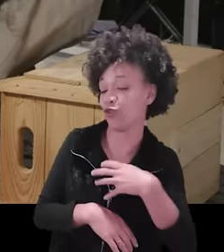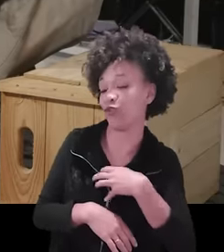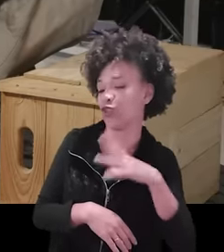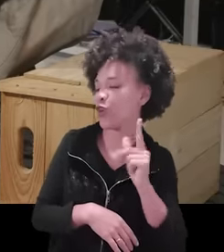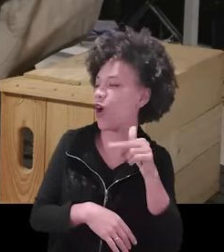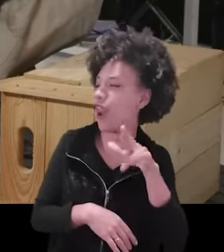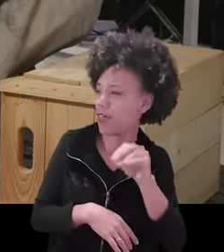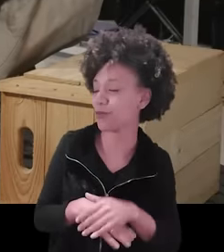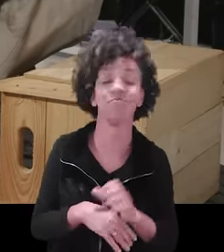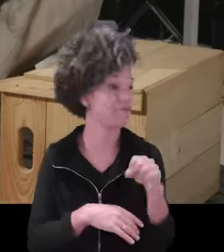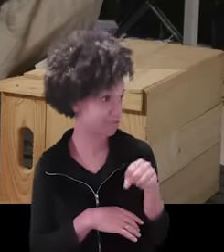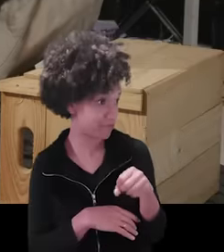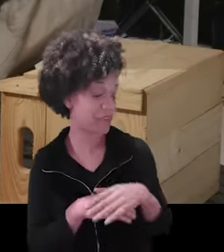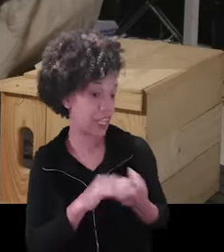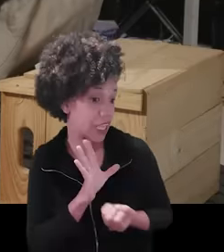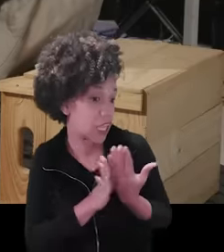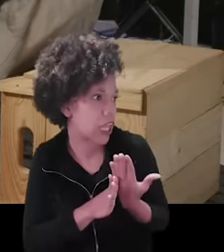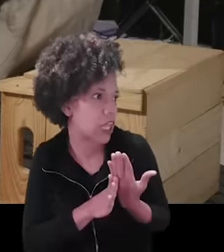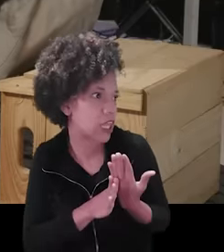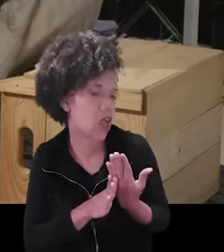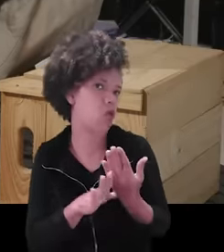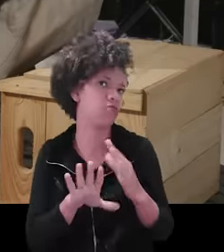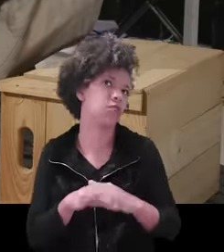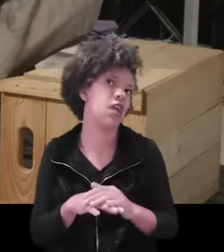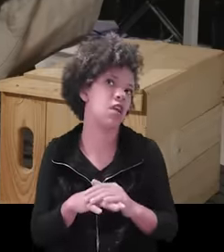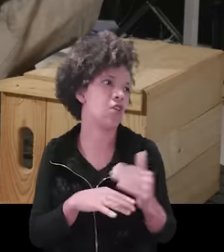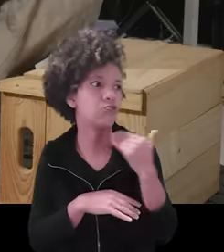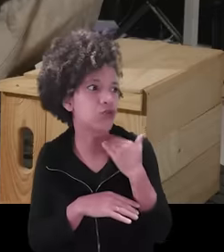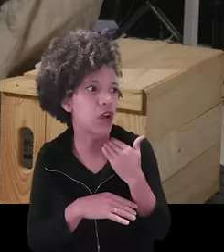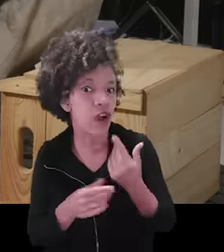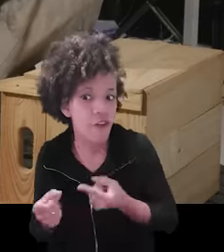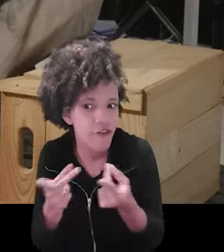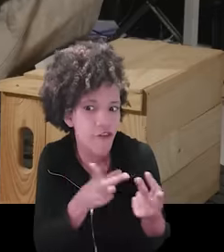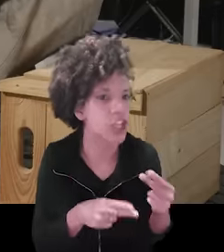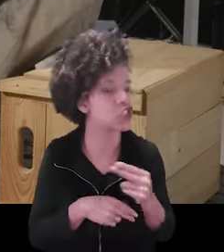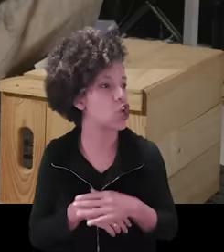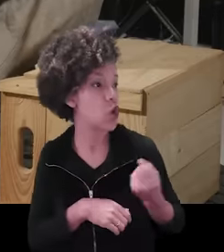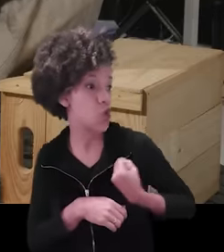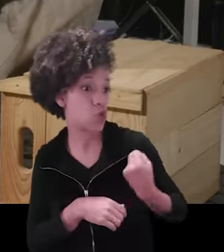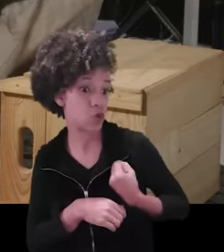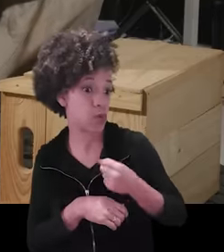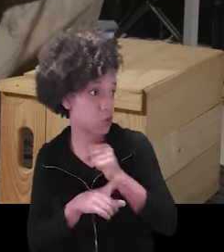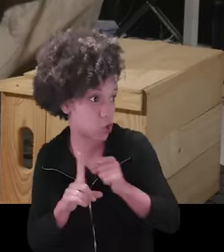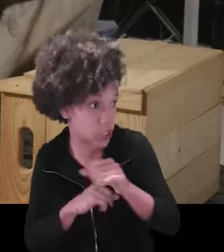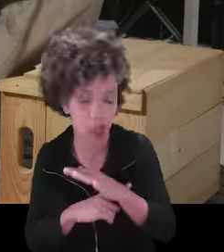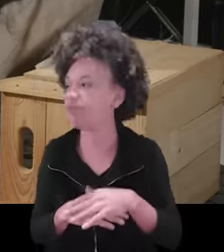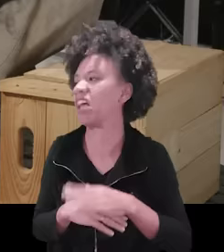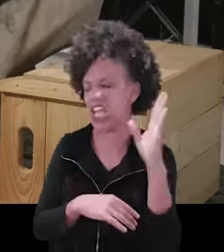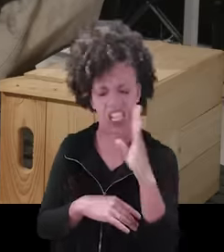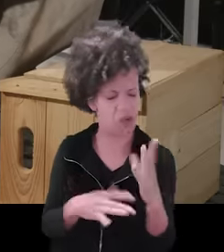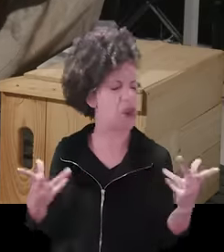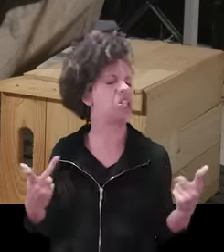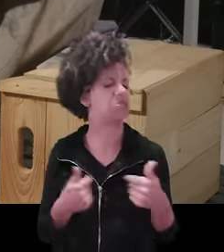outro jeitinho do jeitinho que são pessoas que assim criam contas vende o número do social para você e